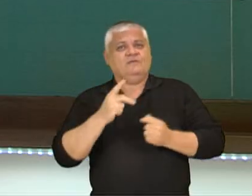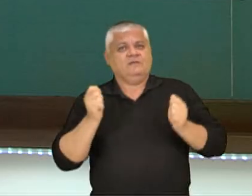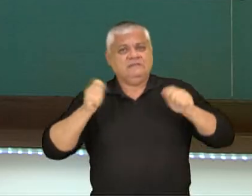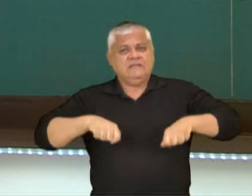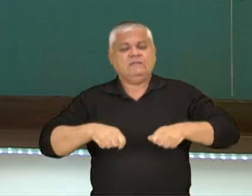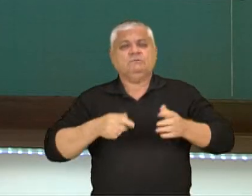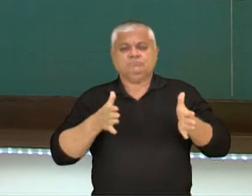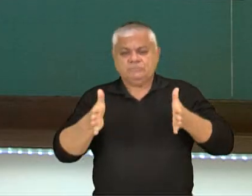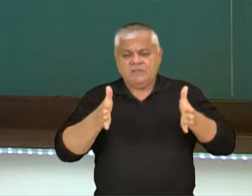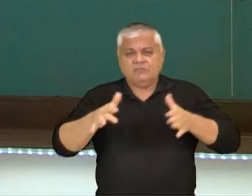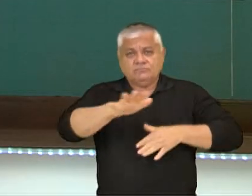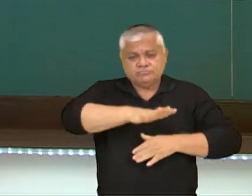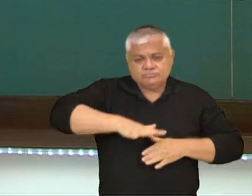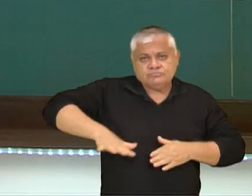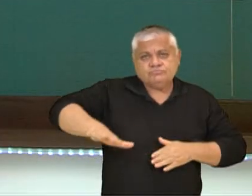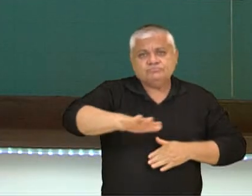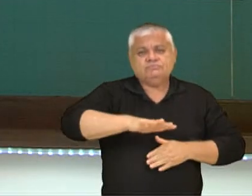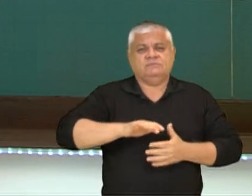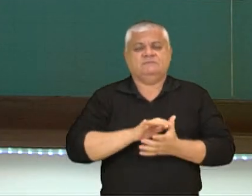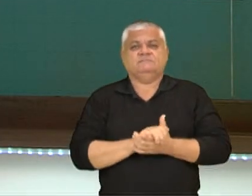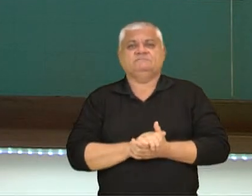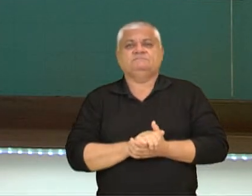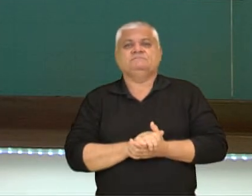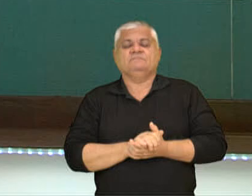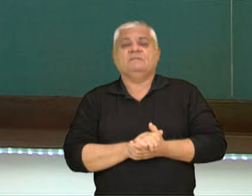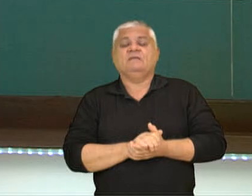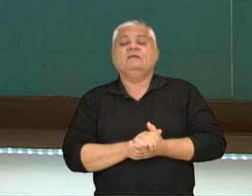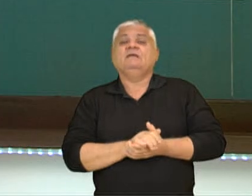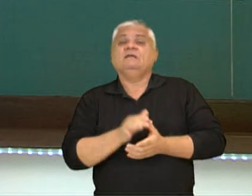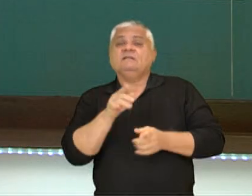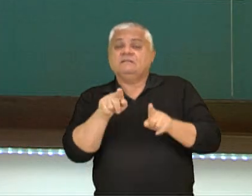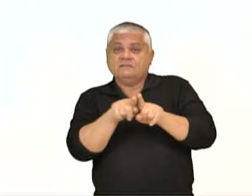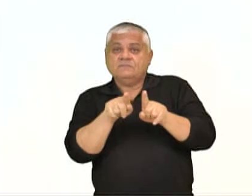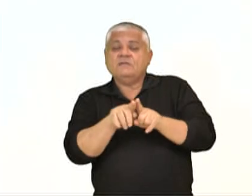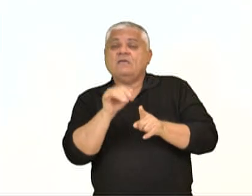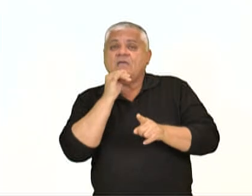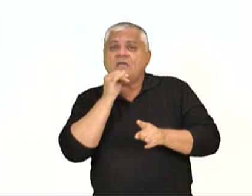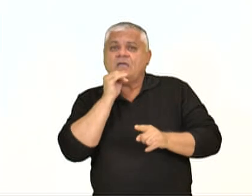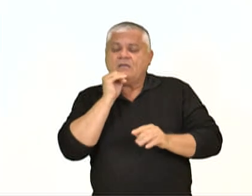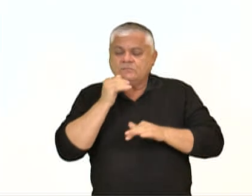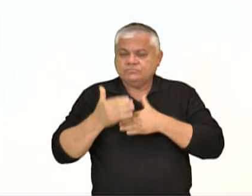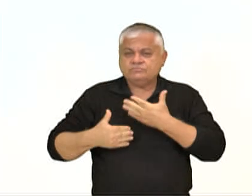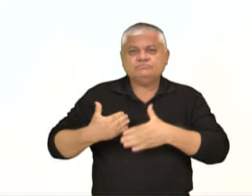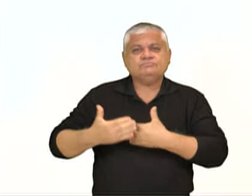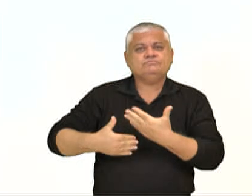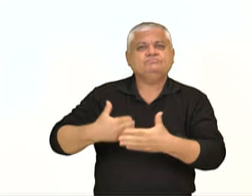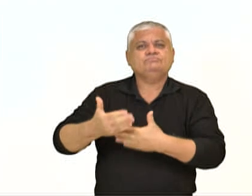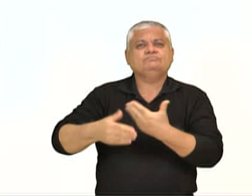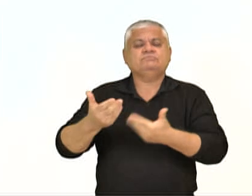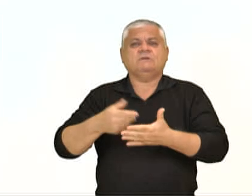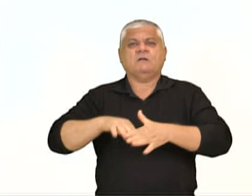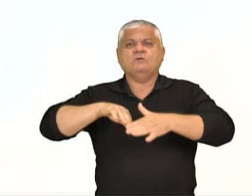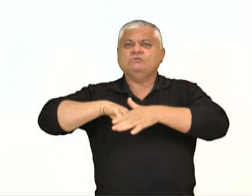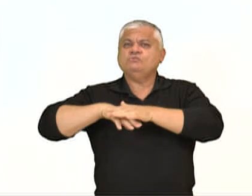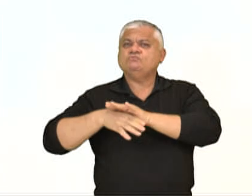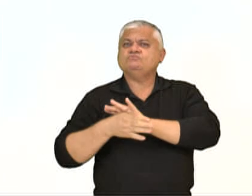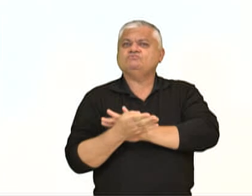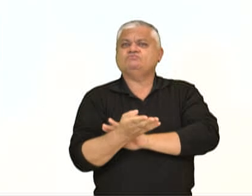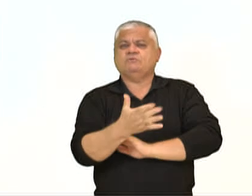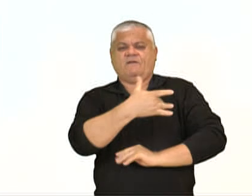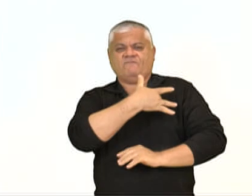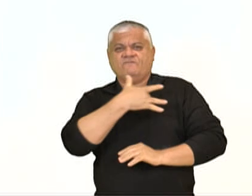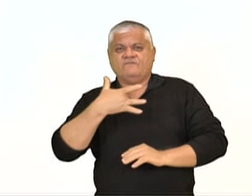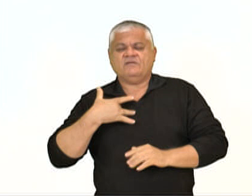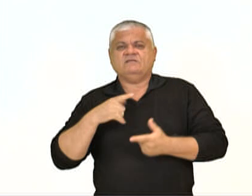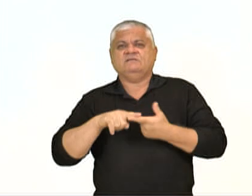do tempo e do espaço, tá? Assim, ela se torna uma forma de desenvolvimento e aprimoramento físico, mental